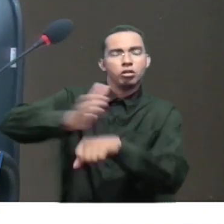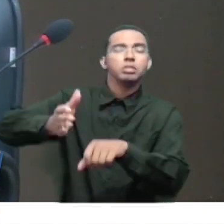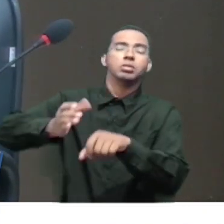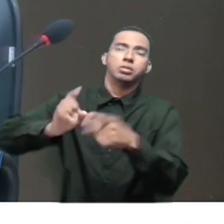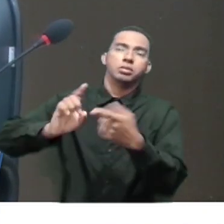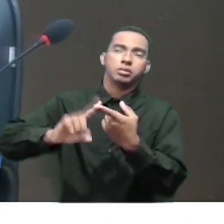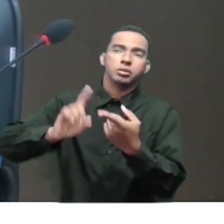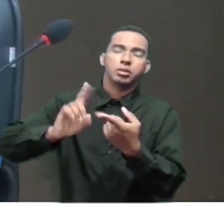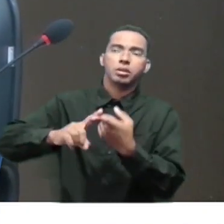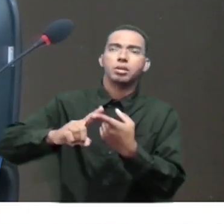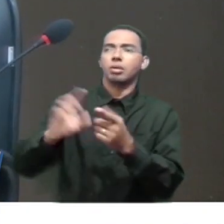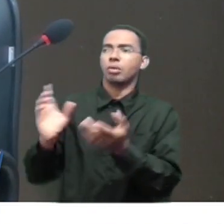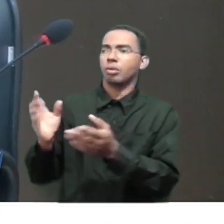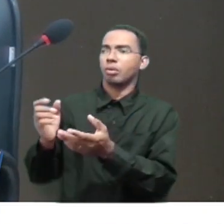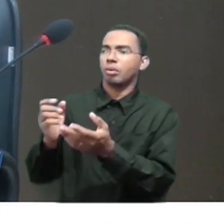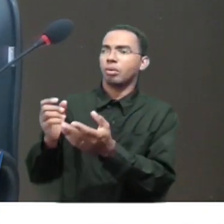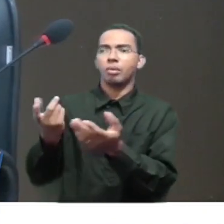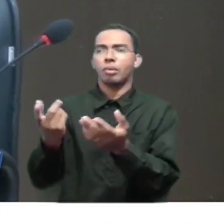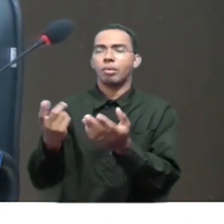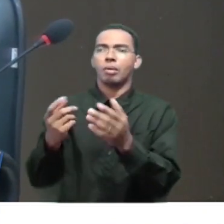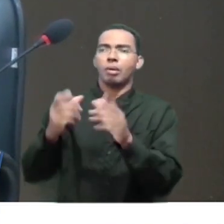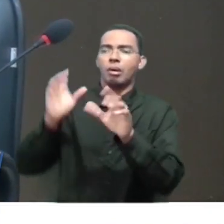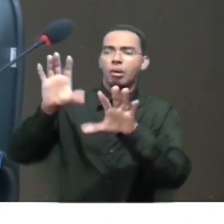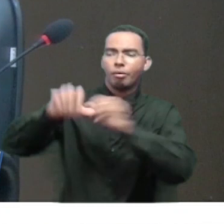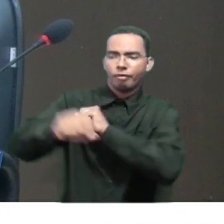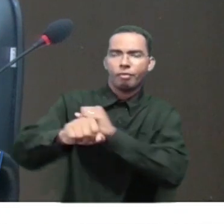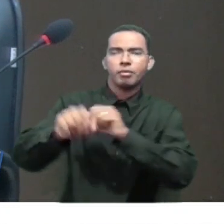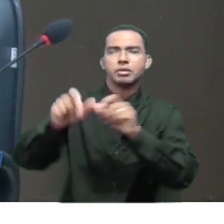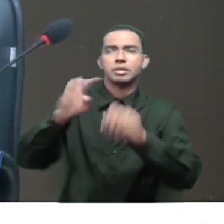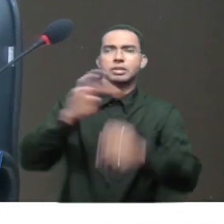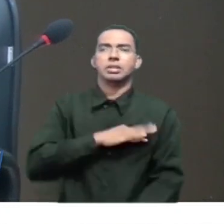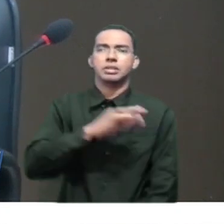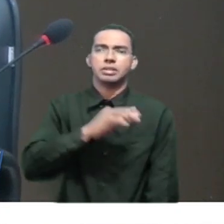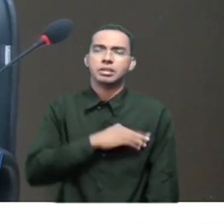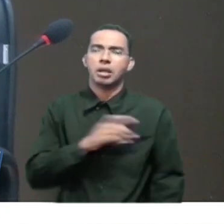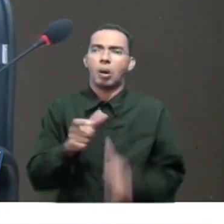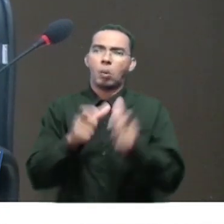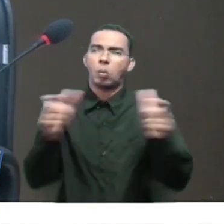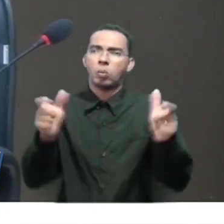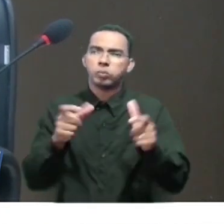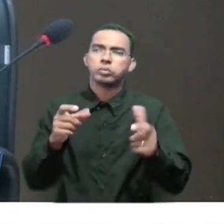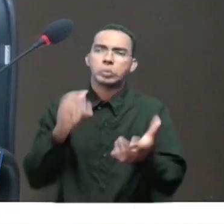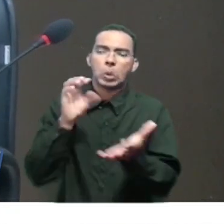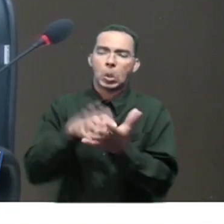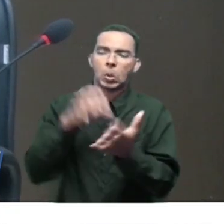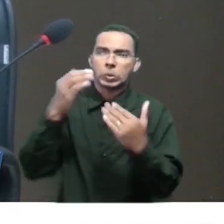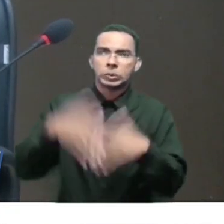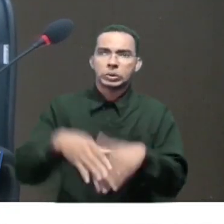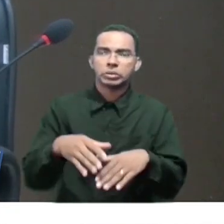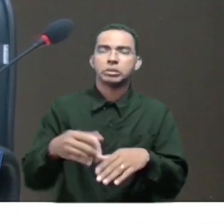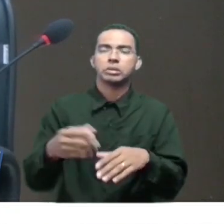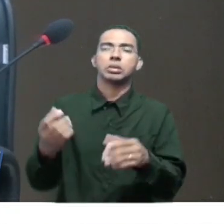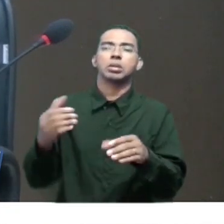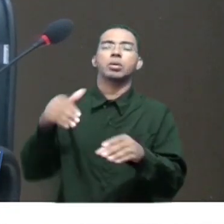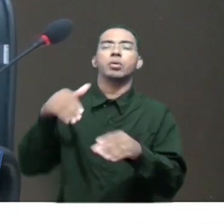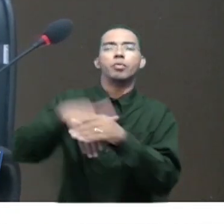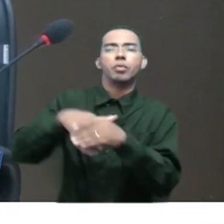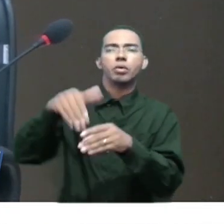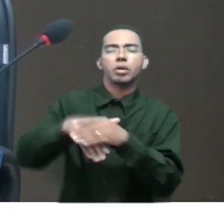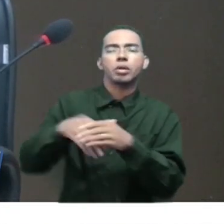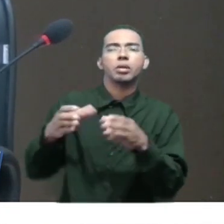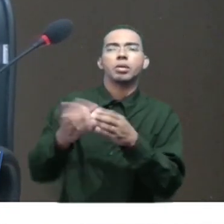em captação, capacitação, em a maioria de efetivo. Votamos a semana passada a maioria do